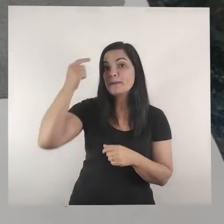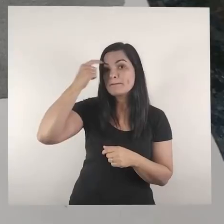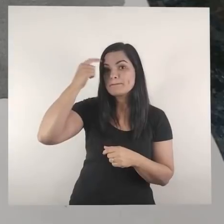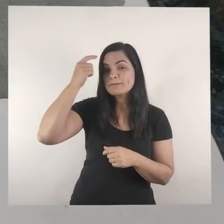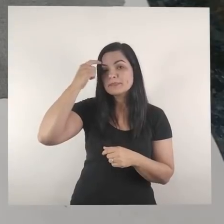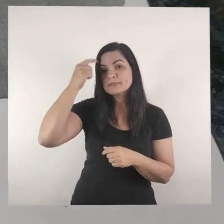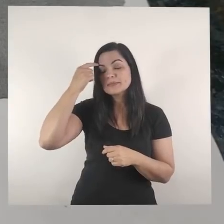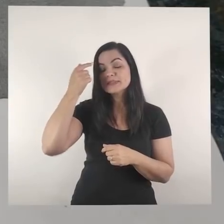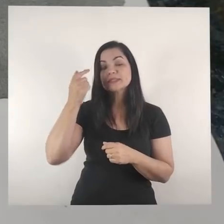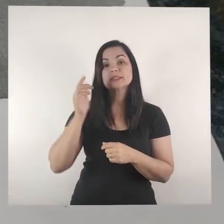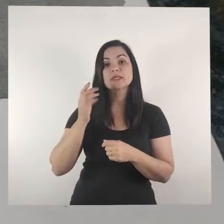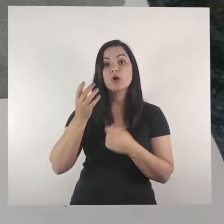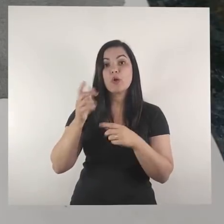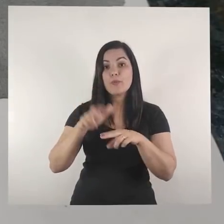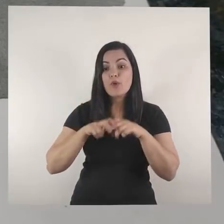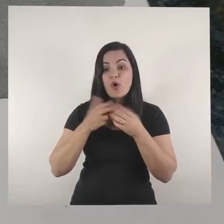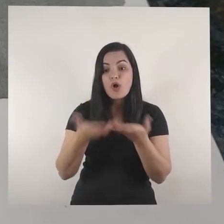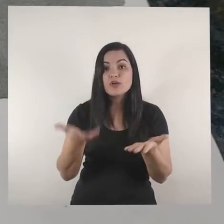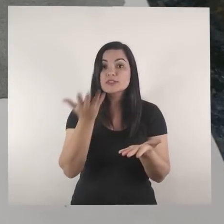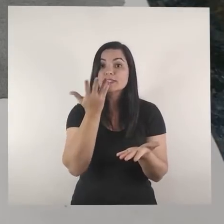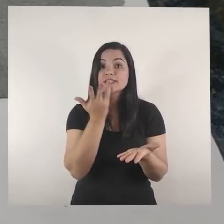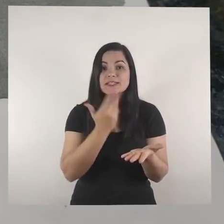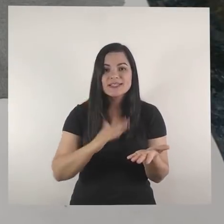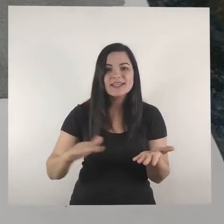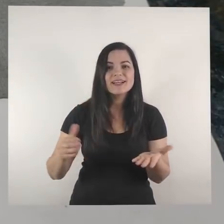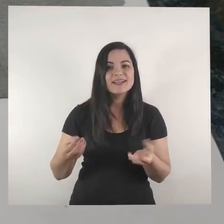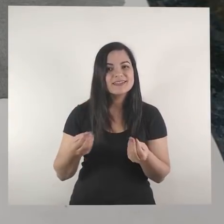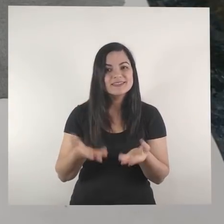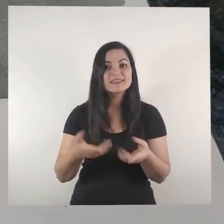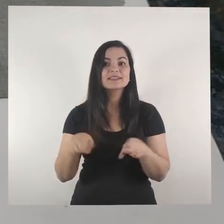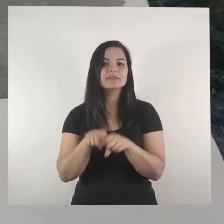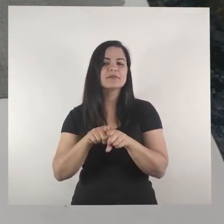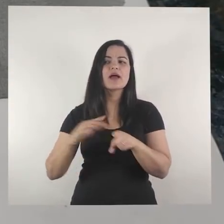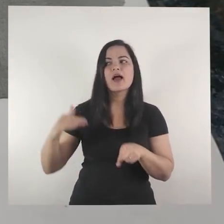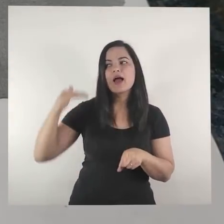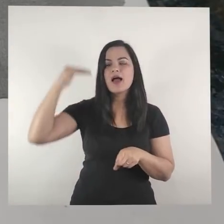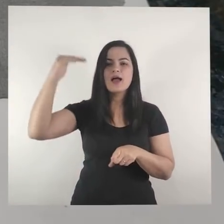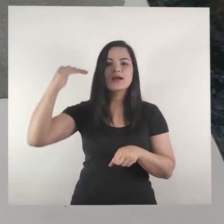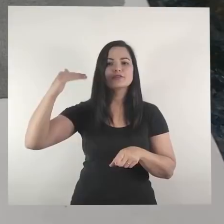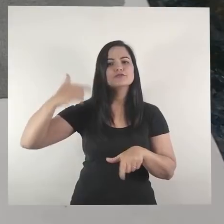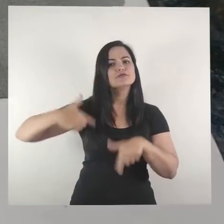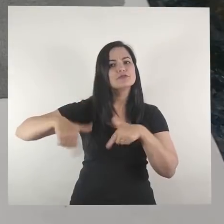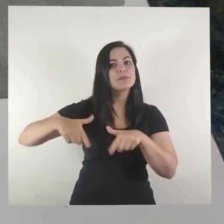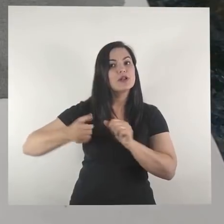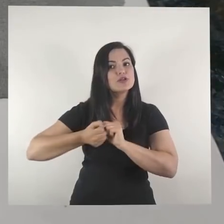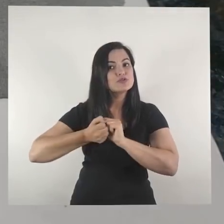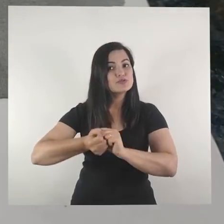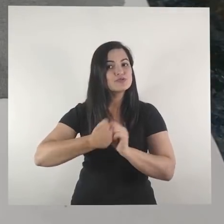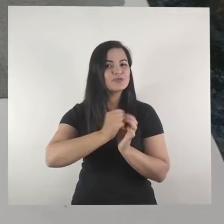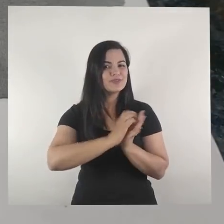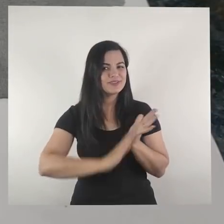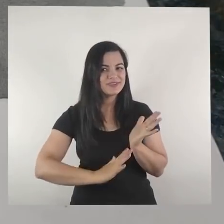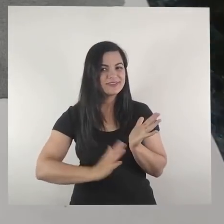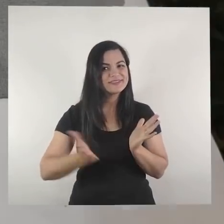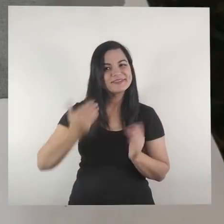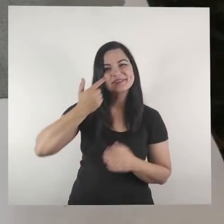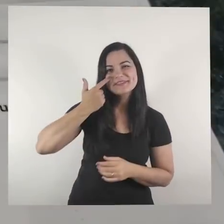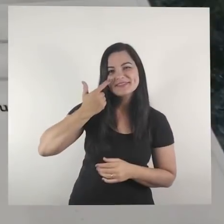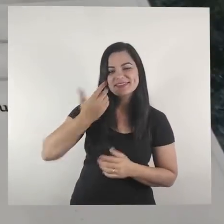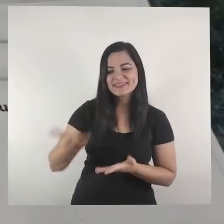pensado para as crianças e também para os adultos que acompanham essas crianças. Vamos